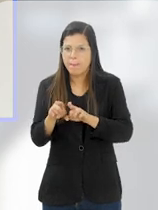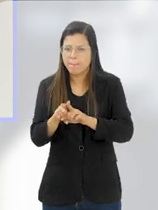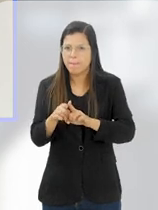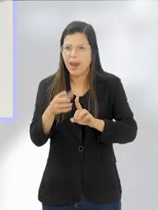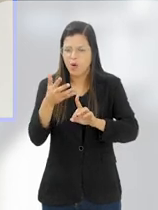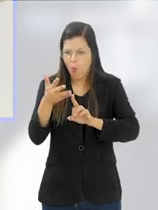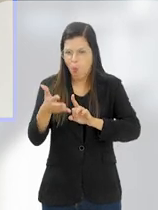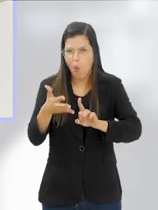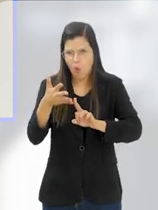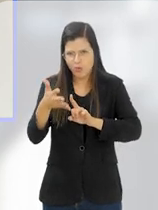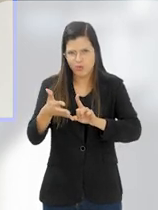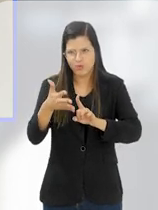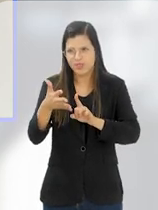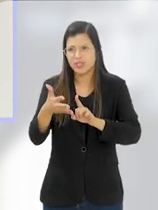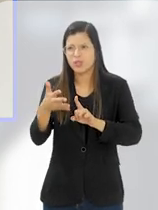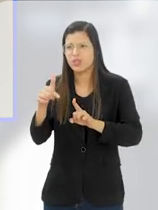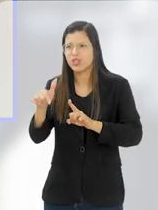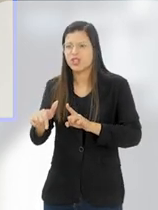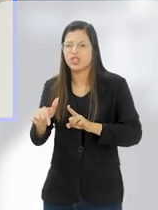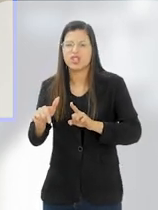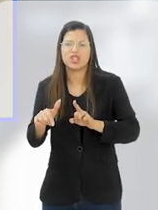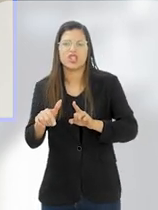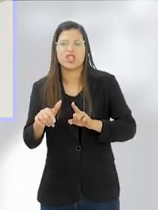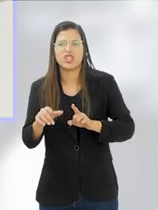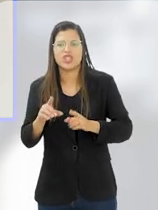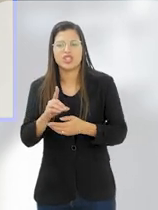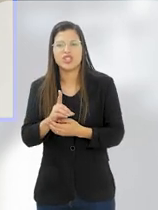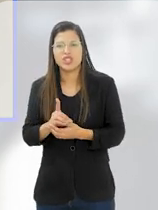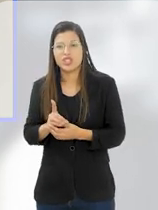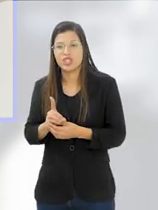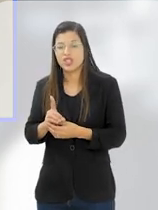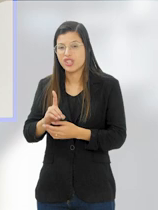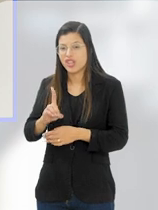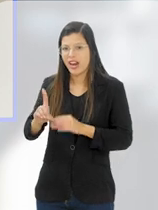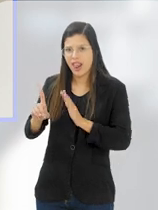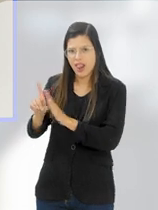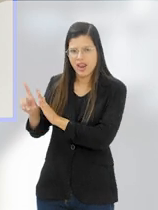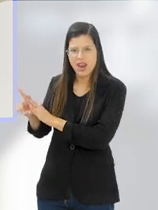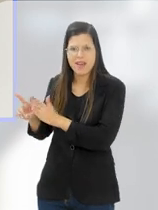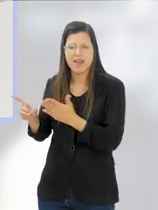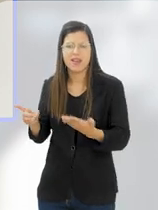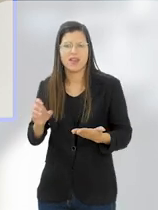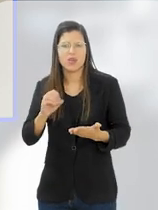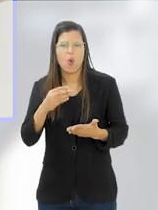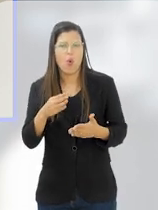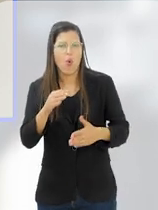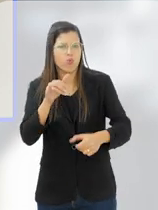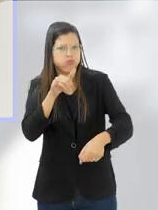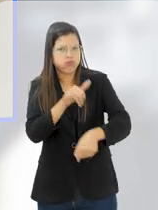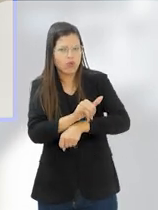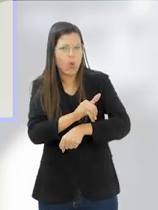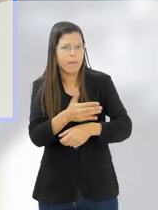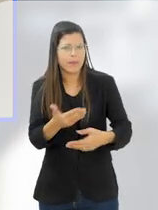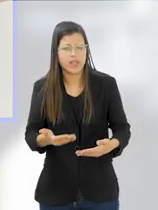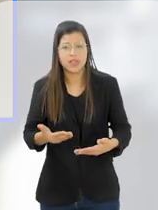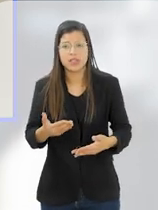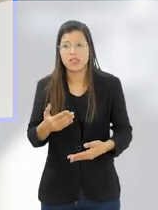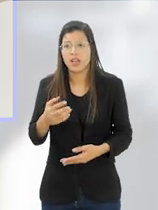né? Coaches de ultradireita ou os influenciadores golpistas, enfim. Se ela